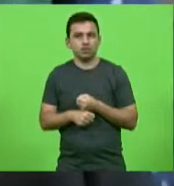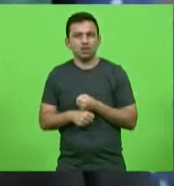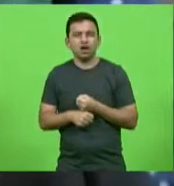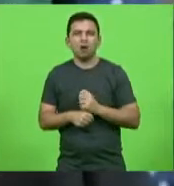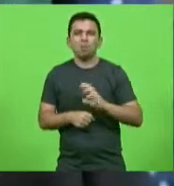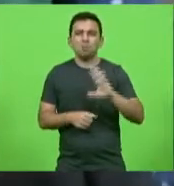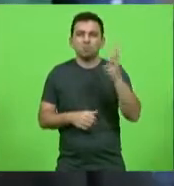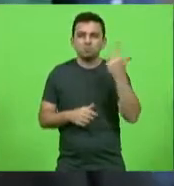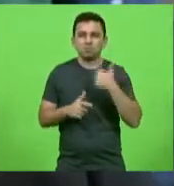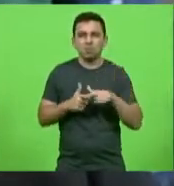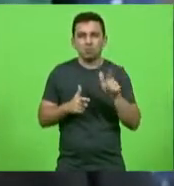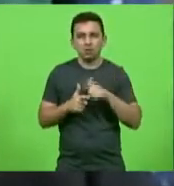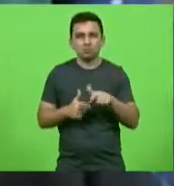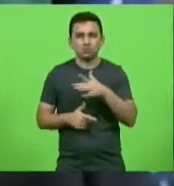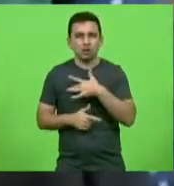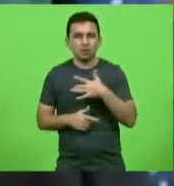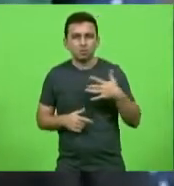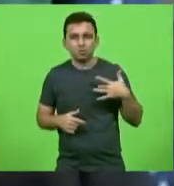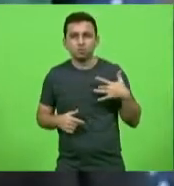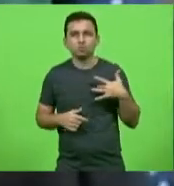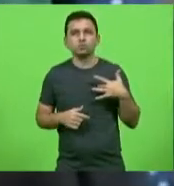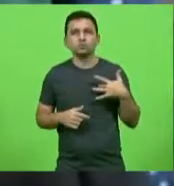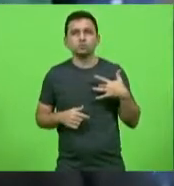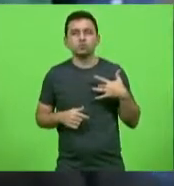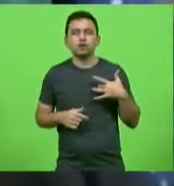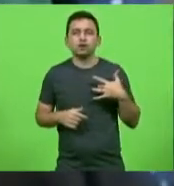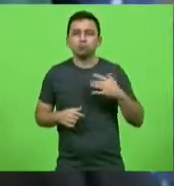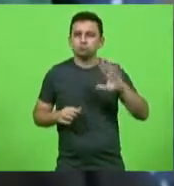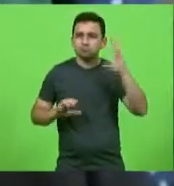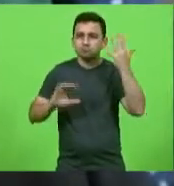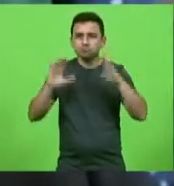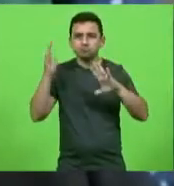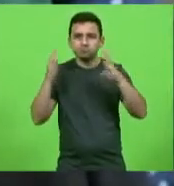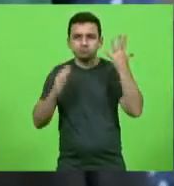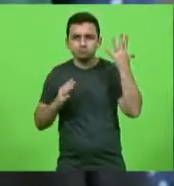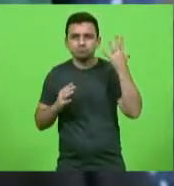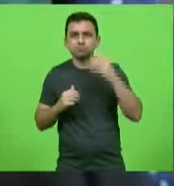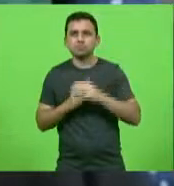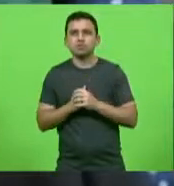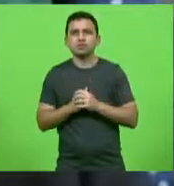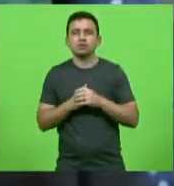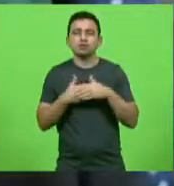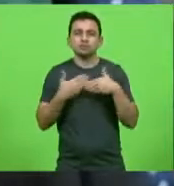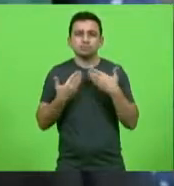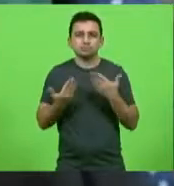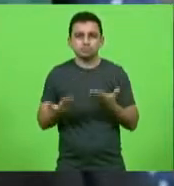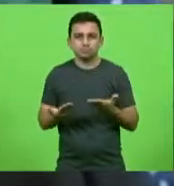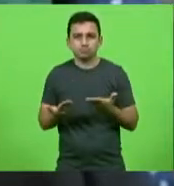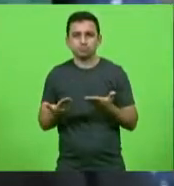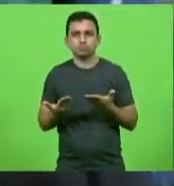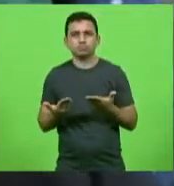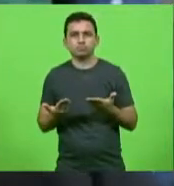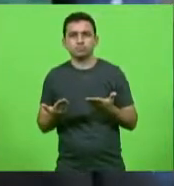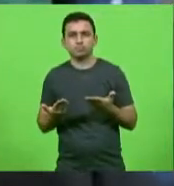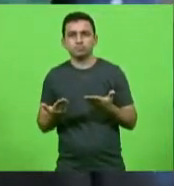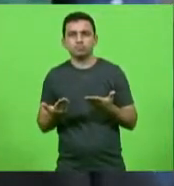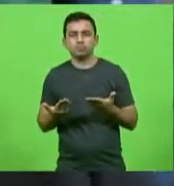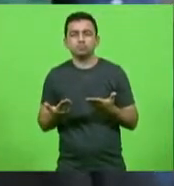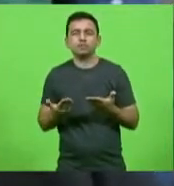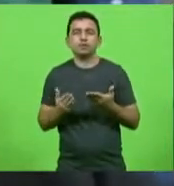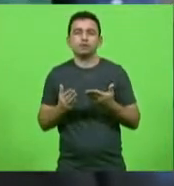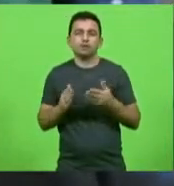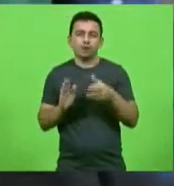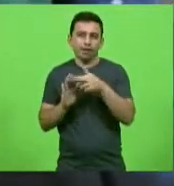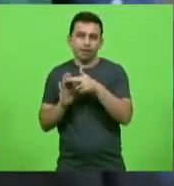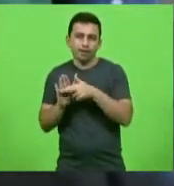crise sanitária e de saúde sem precedentes repentina que inviabilizou a adoção a contento de medidas